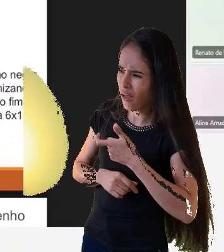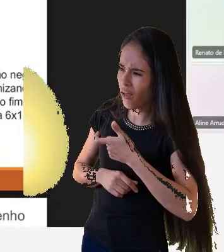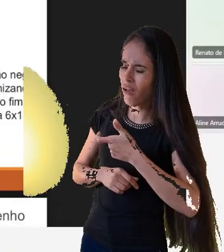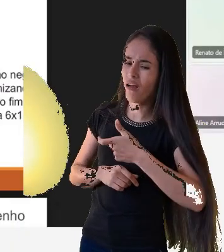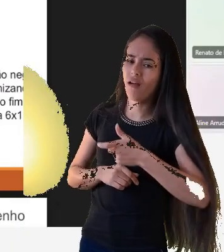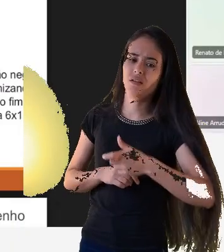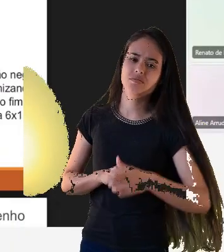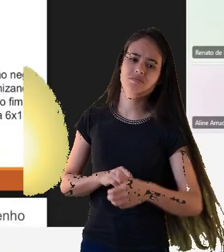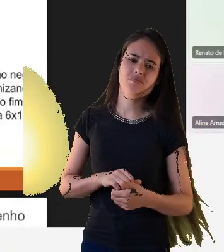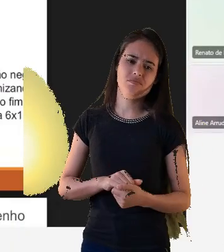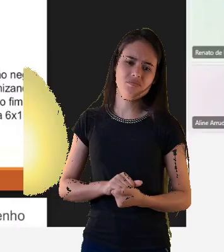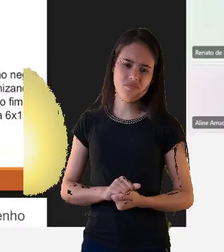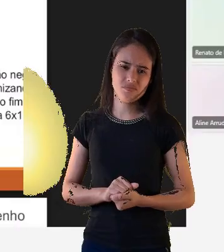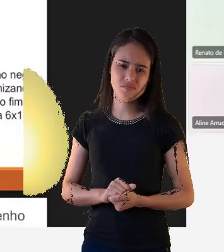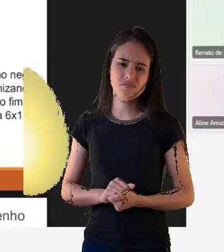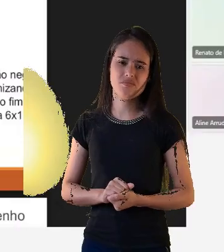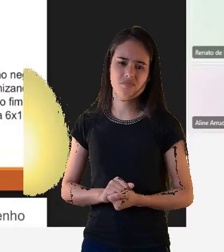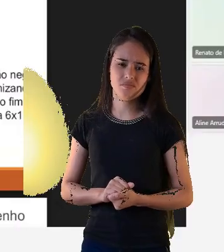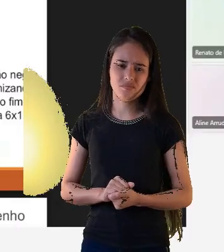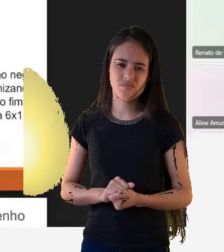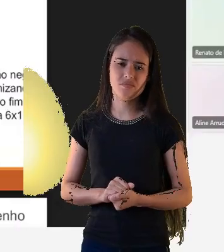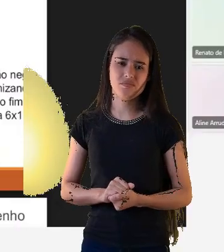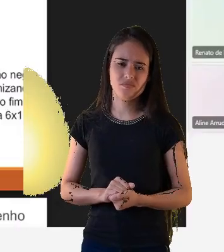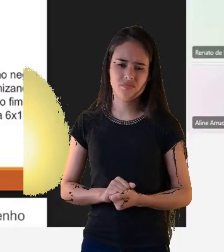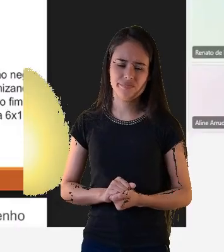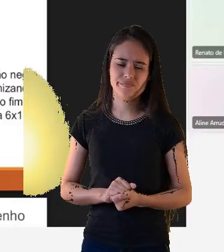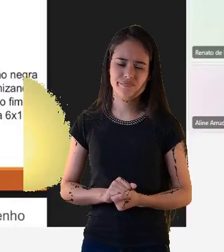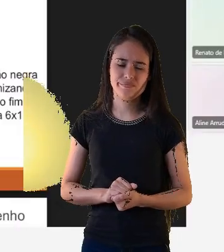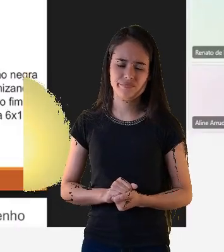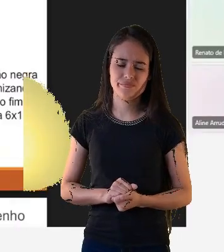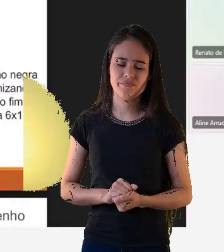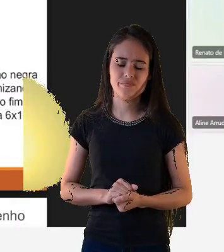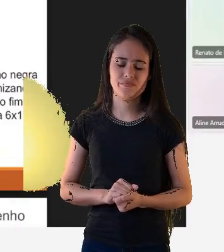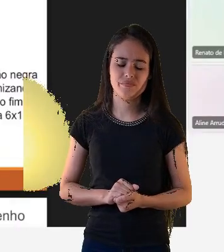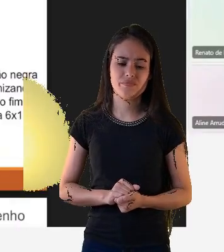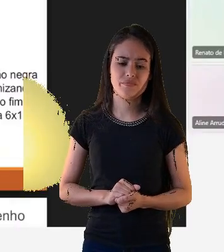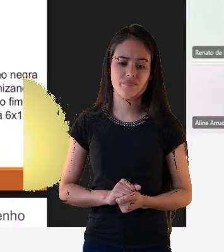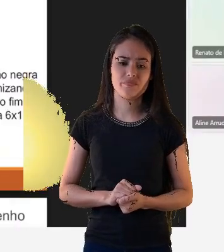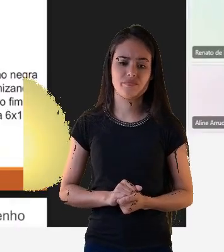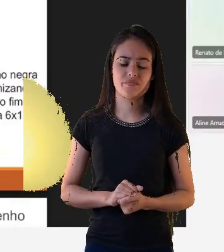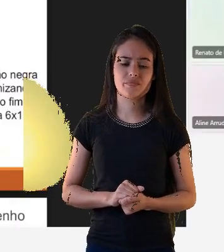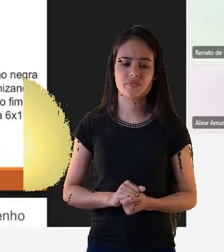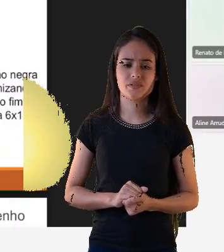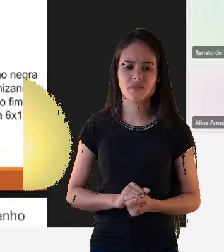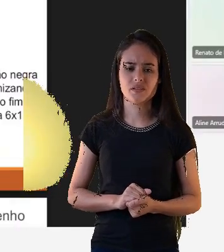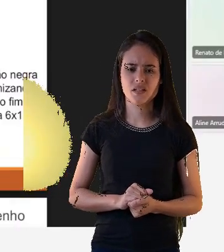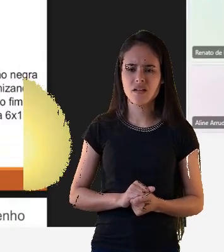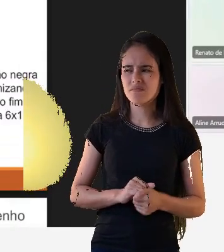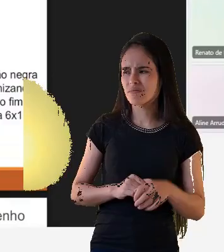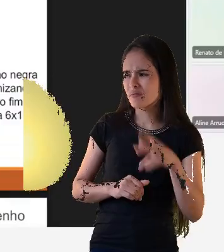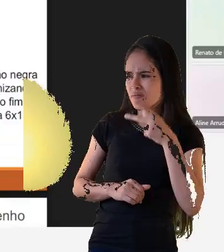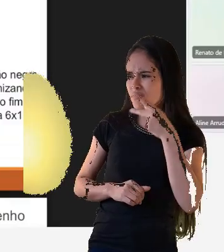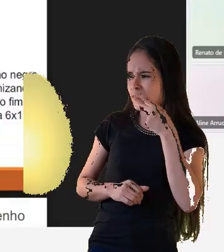né? Não tem nenhuma relação comigo, né? Mas que se acham no direito de